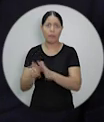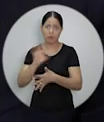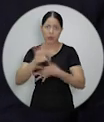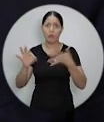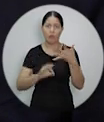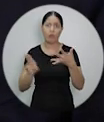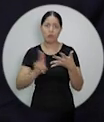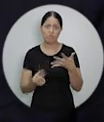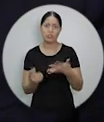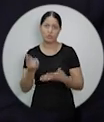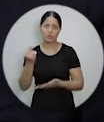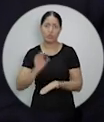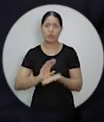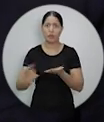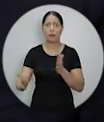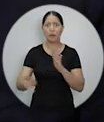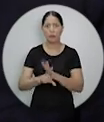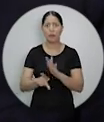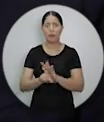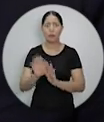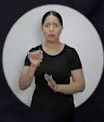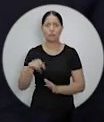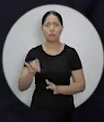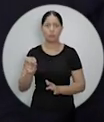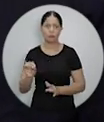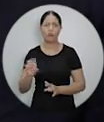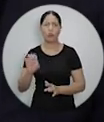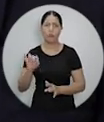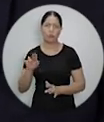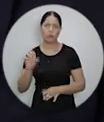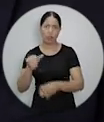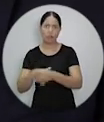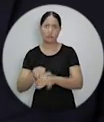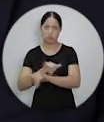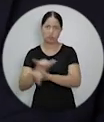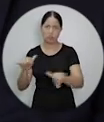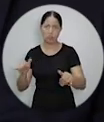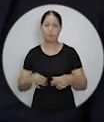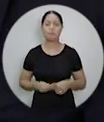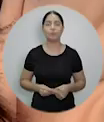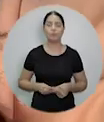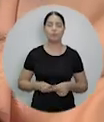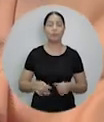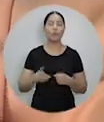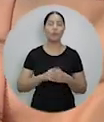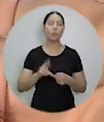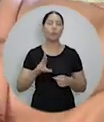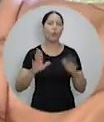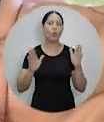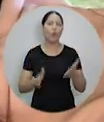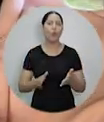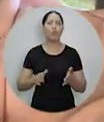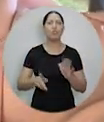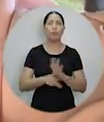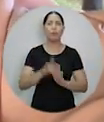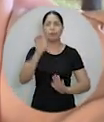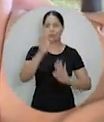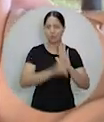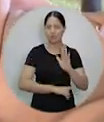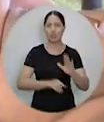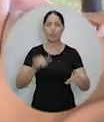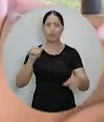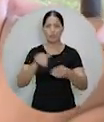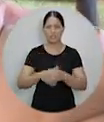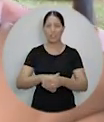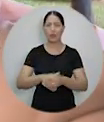cotas e utilizando essa verba do fundo eleitoral, já em outro momento, para as campanhas eleitorais. Doutor Carlos, hoje o direito eleitoral